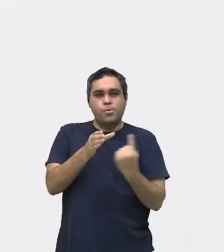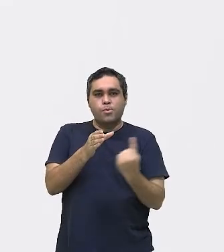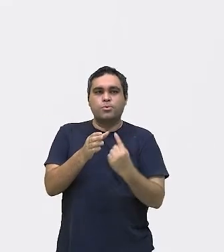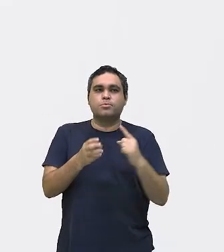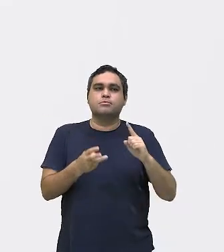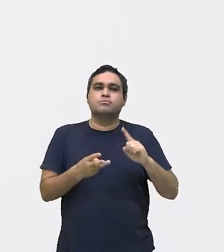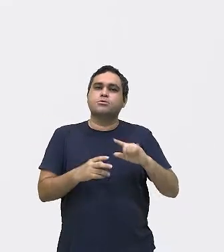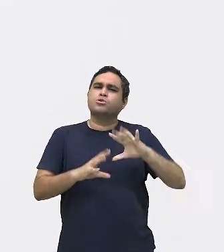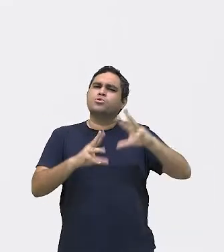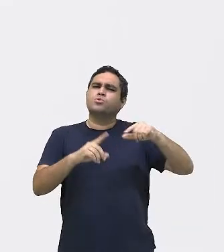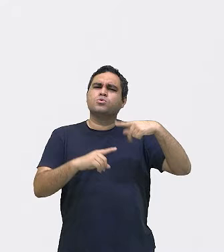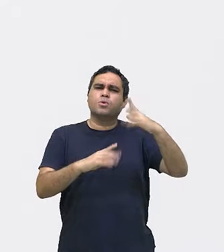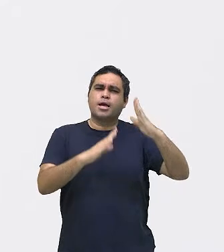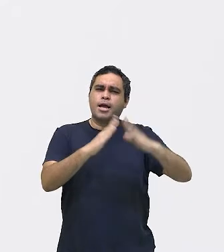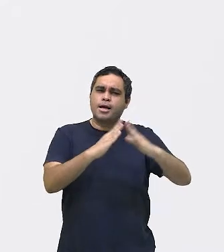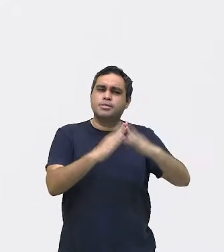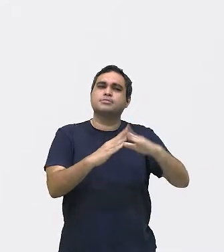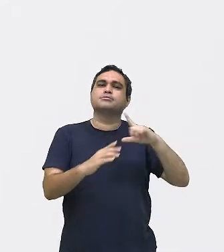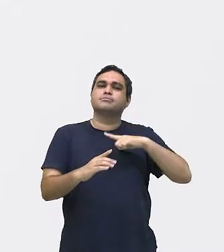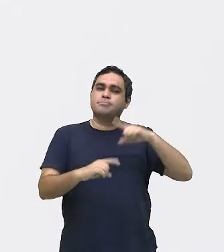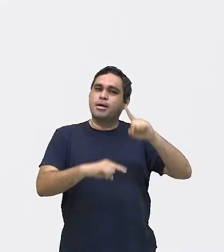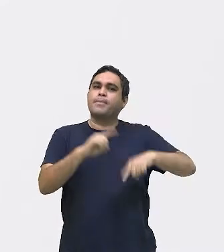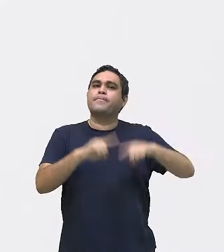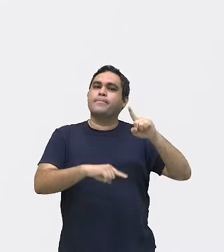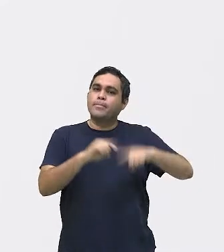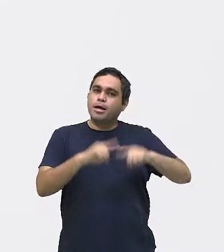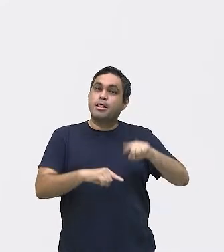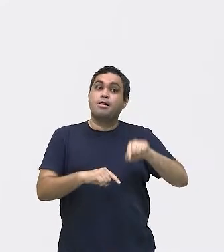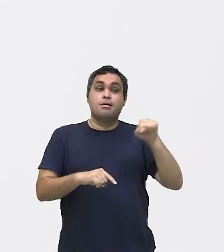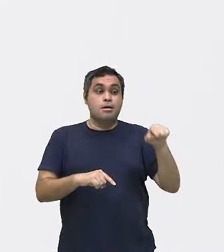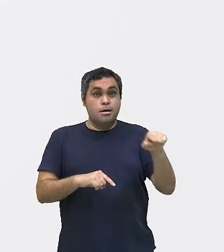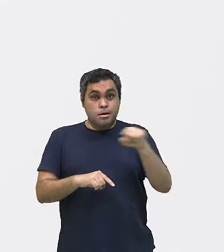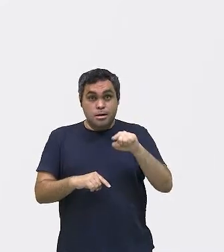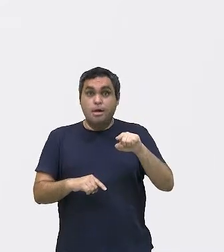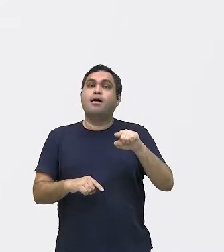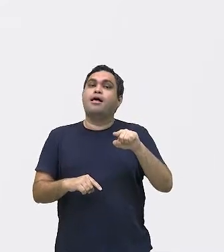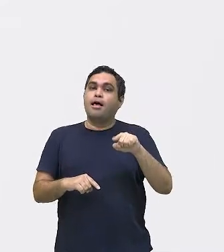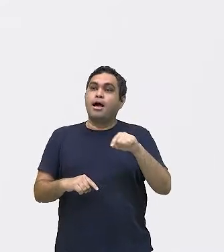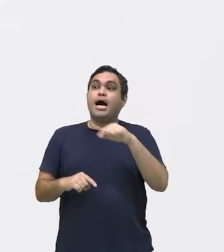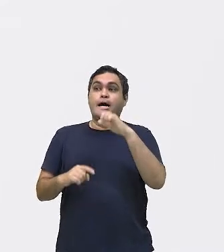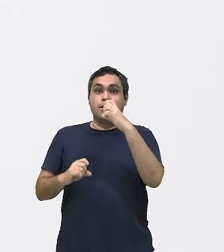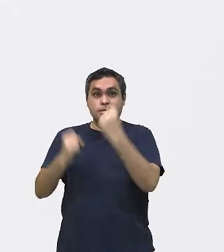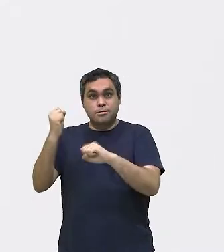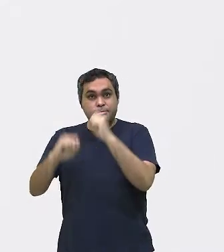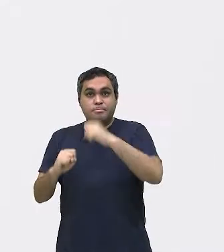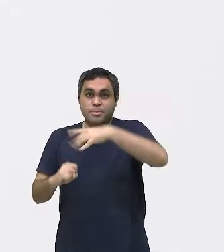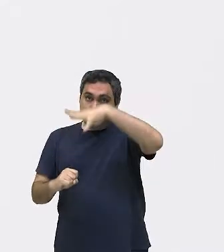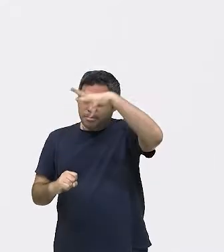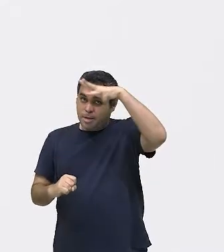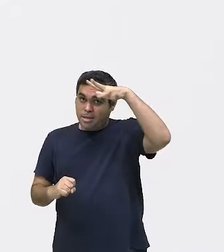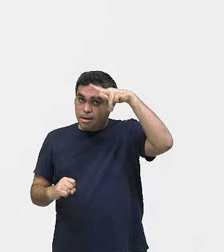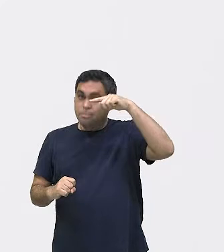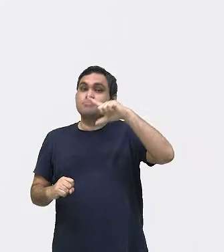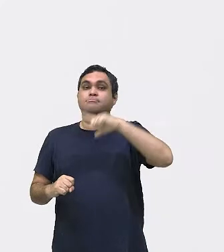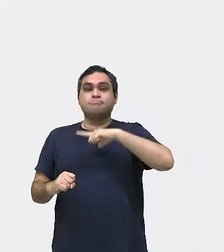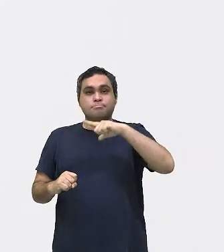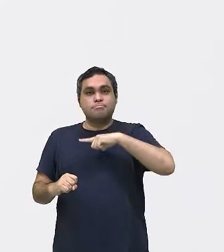casa, tem alguns produtos ali que a maioria deles são produzidos aqui em Manaus, né? Você verifica